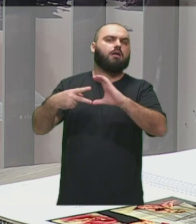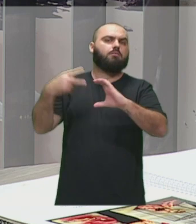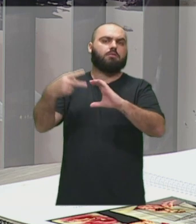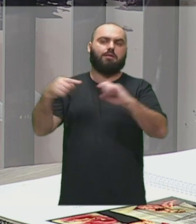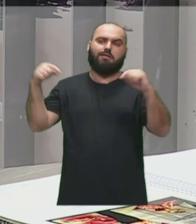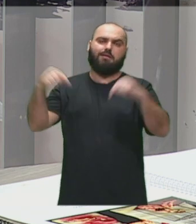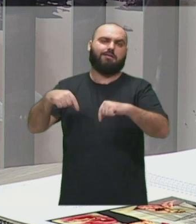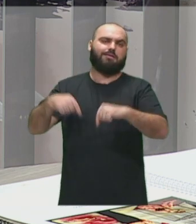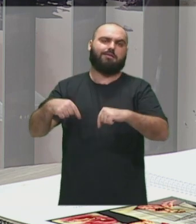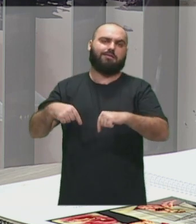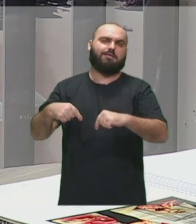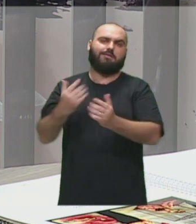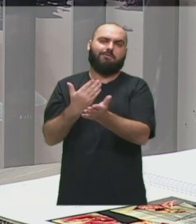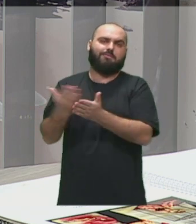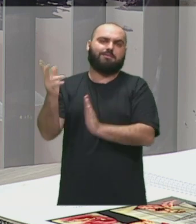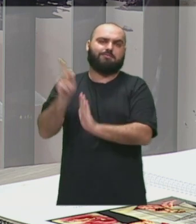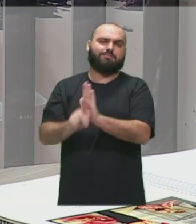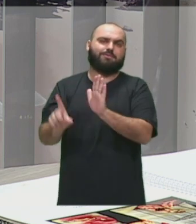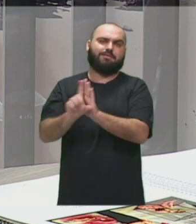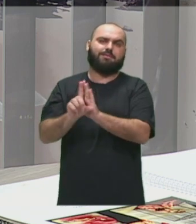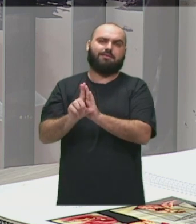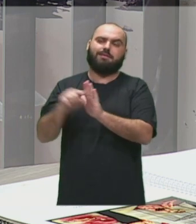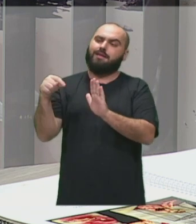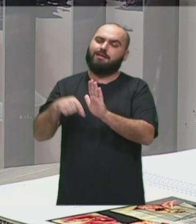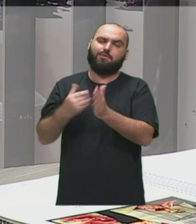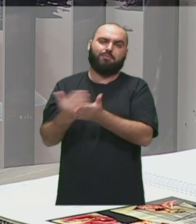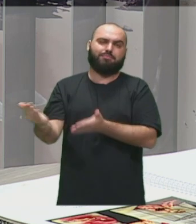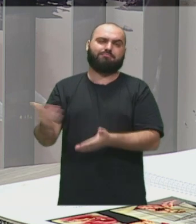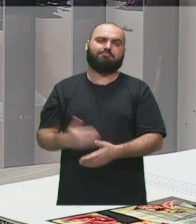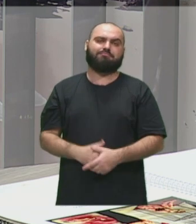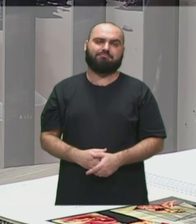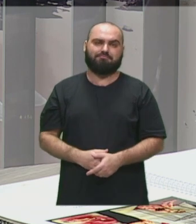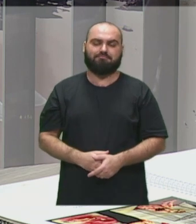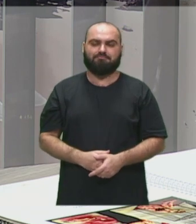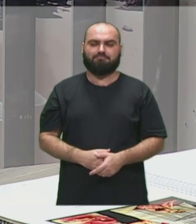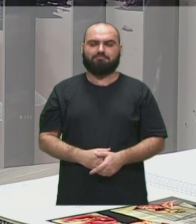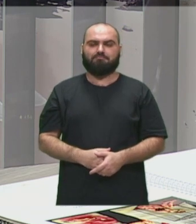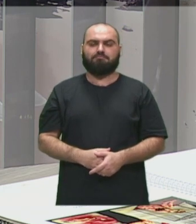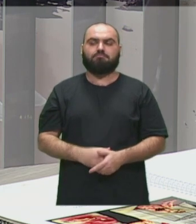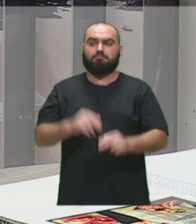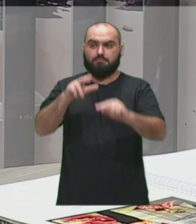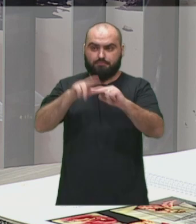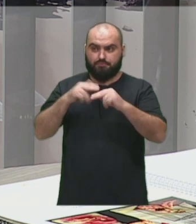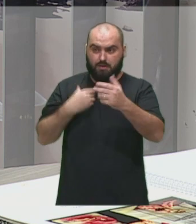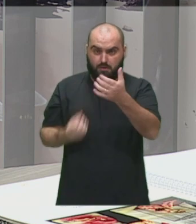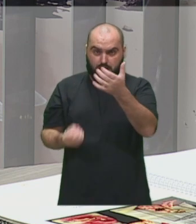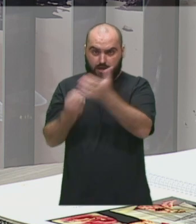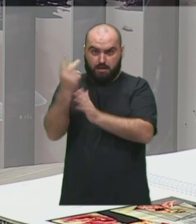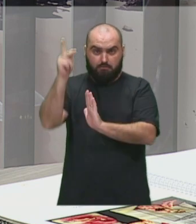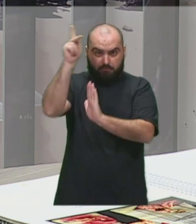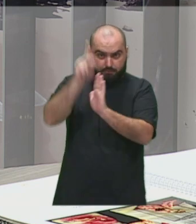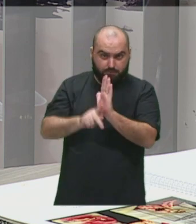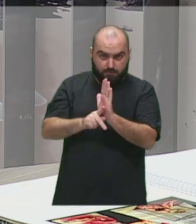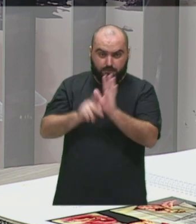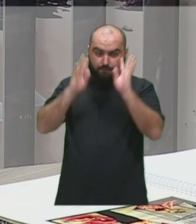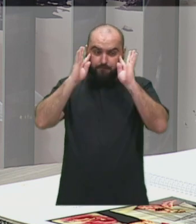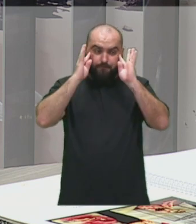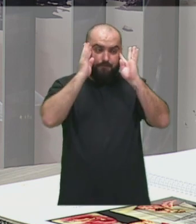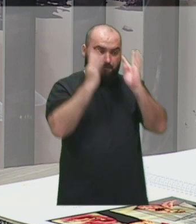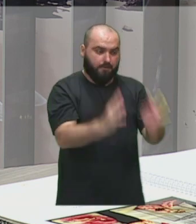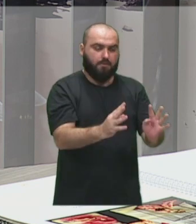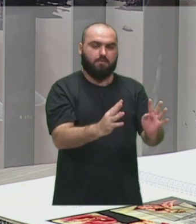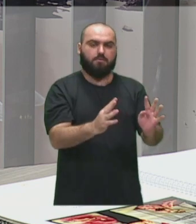aqui que nascem os projetos de leis. Então, quando eu montei o projeto, eu foquei assim. As